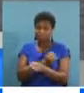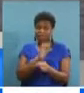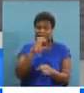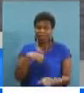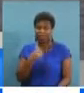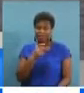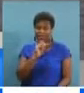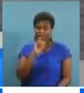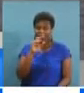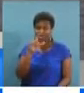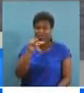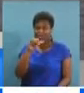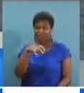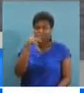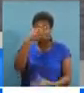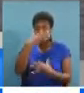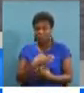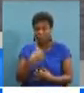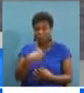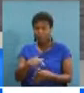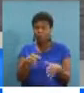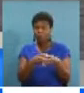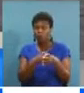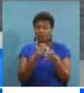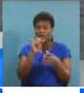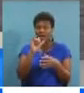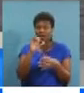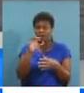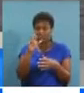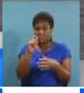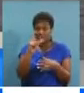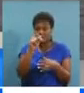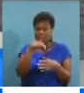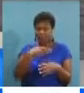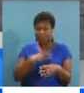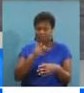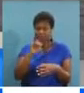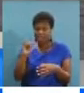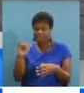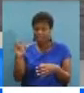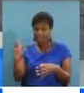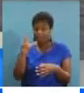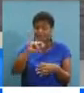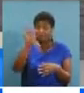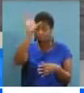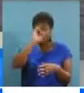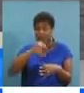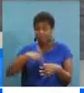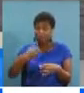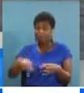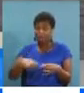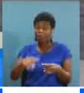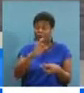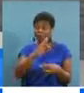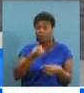da Cabo Verde Airlines e que contou com a garantia do grupo Icelandair e do próprio Estado de Cabo Verde, que ainda detém